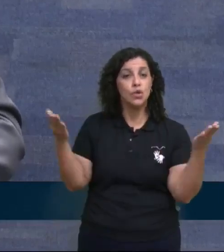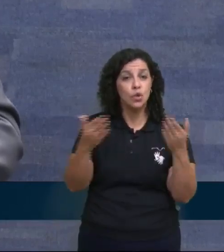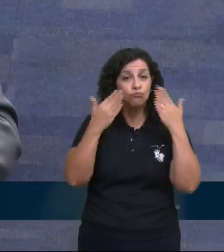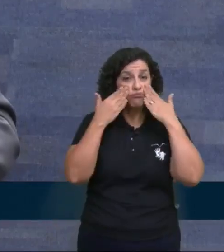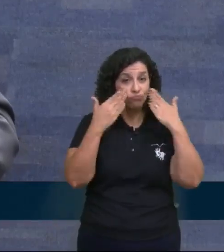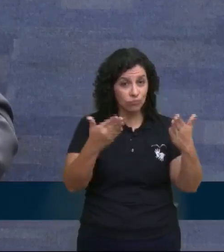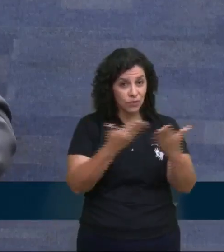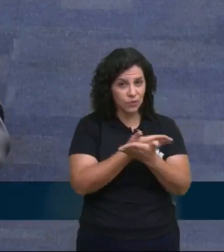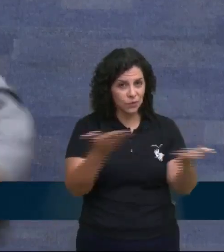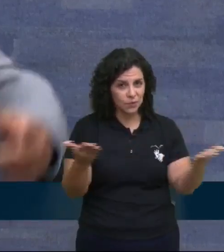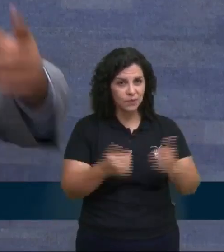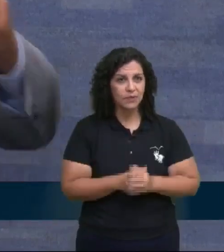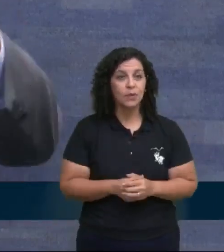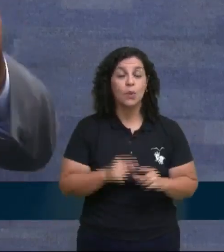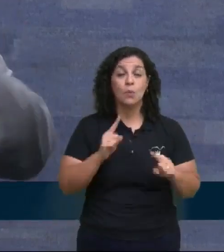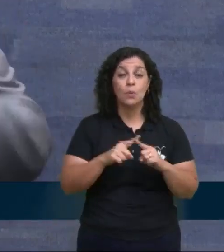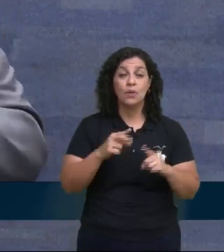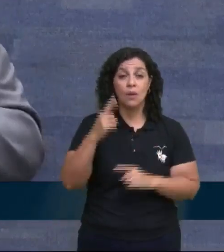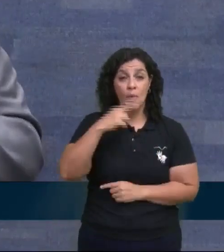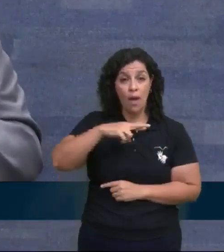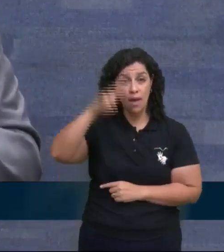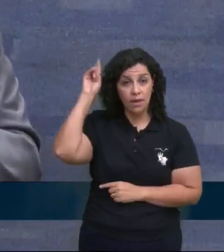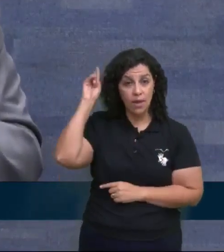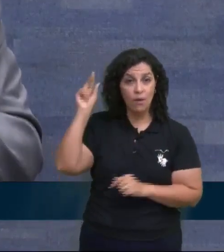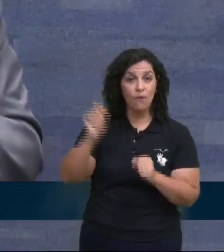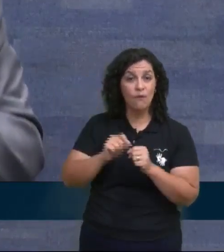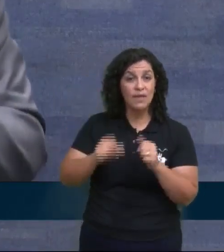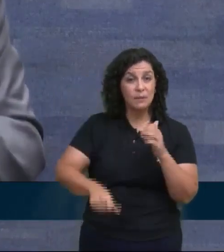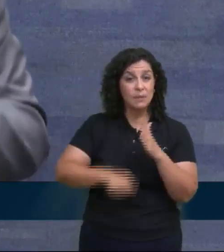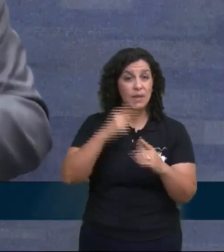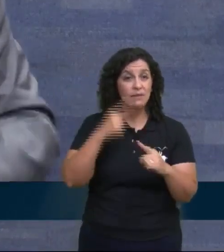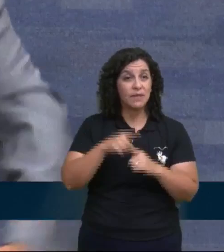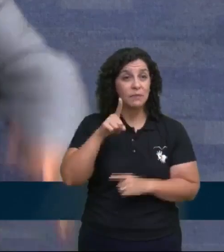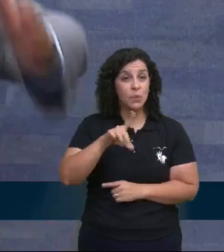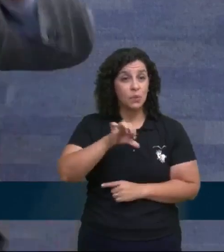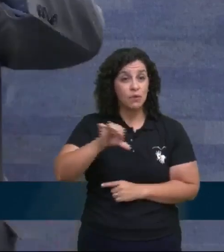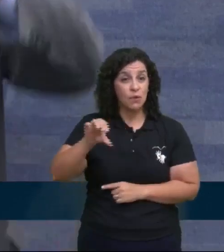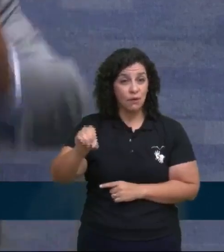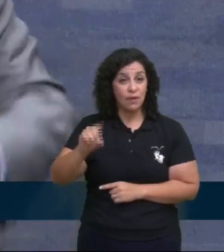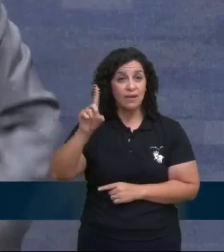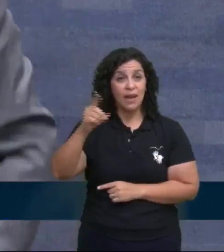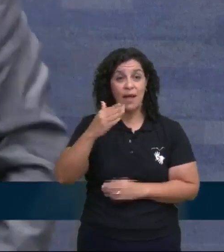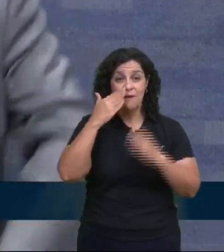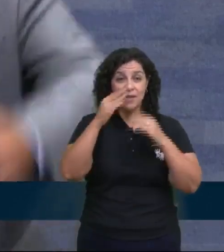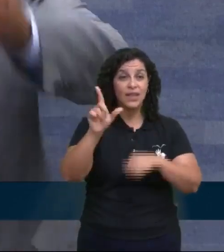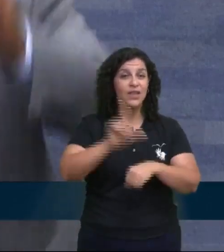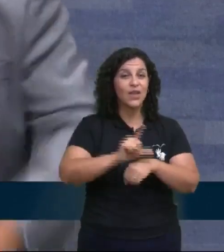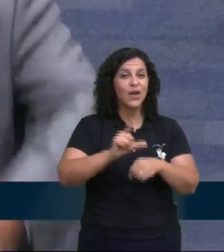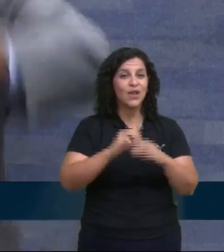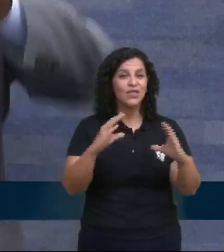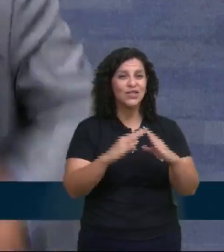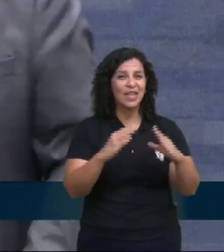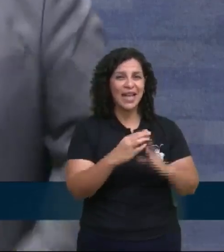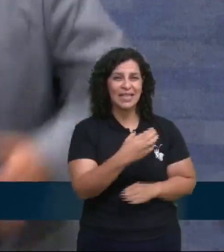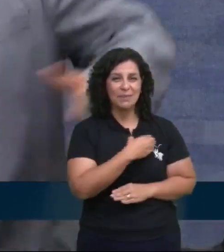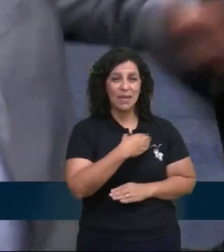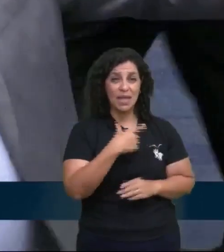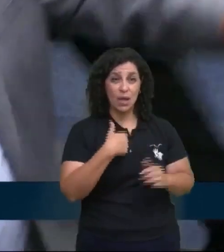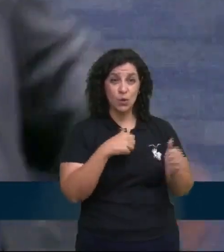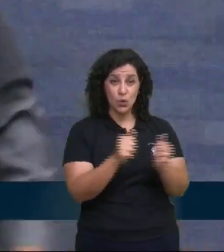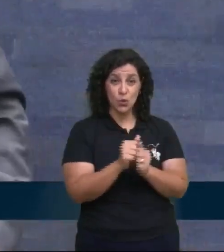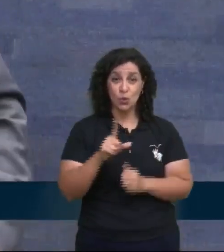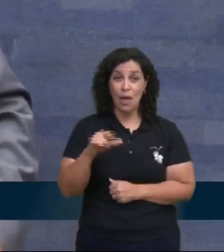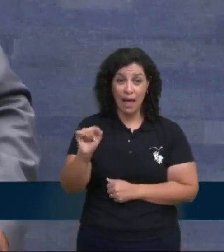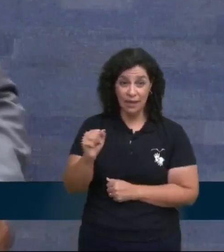aqui. Porque quando o Requião fez a primeira campanha, em 1990, lá em frente à loja Bahia, estava eu, o seu Ali, que o